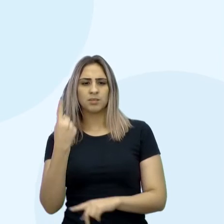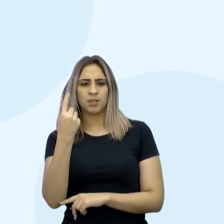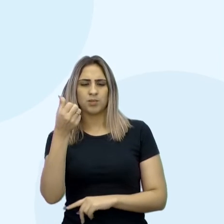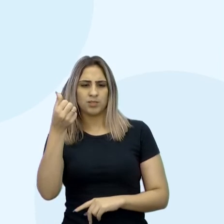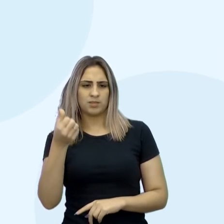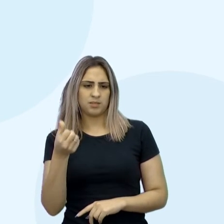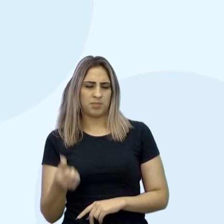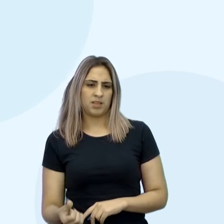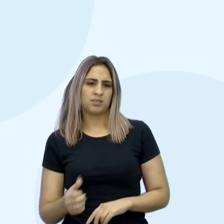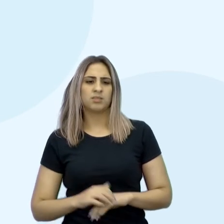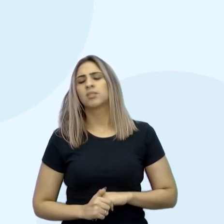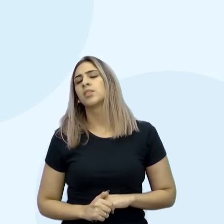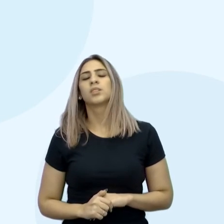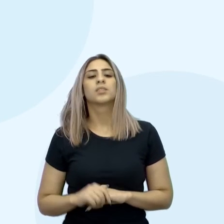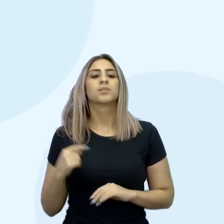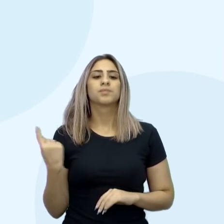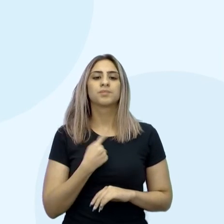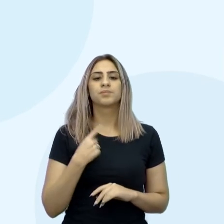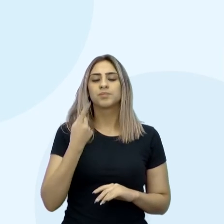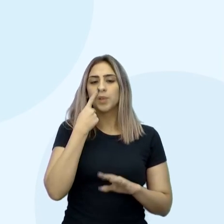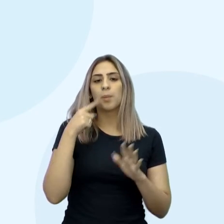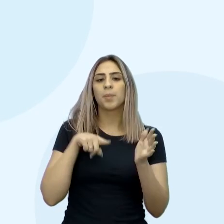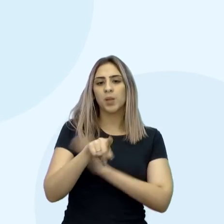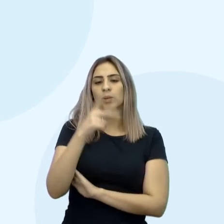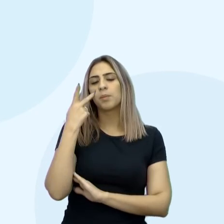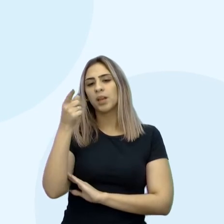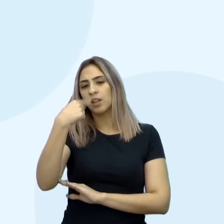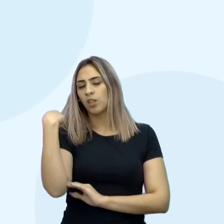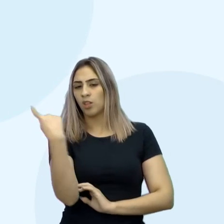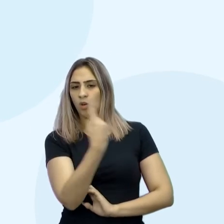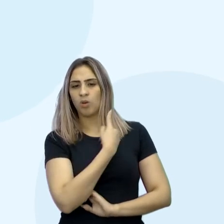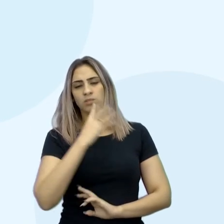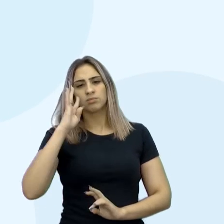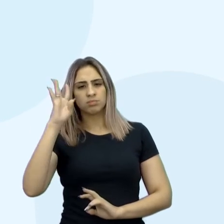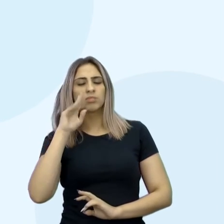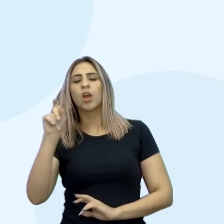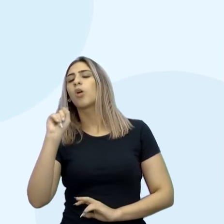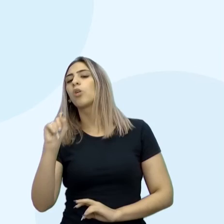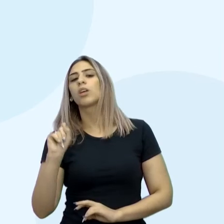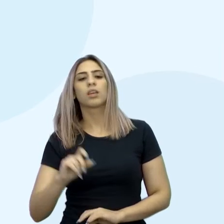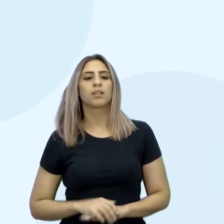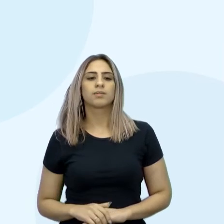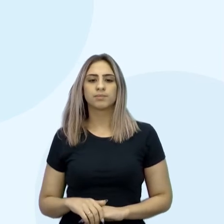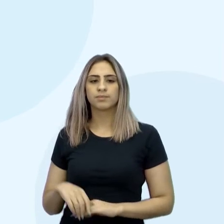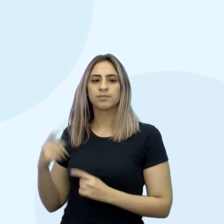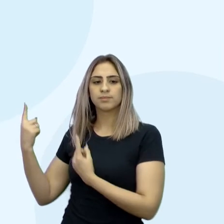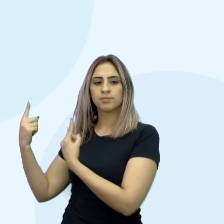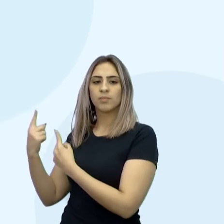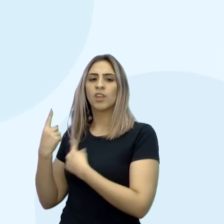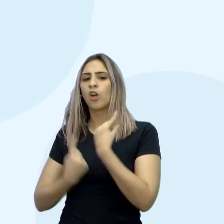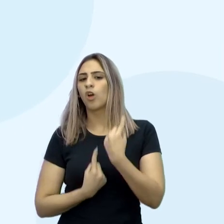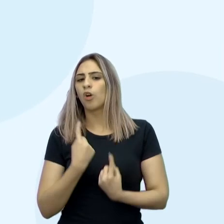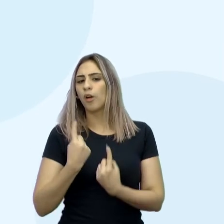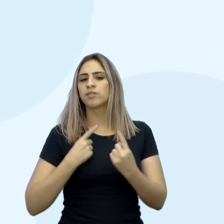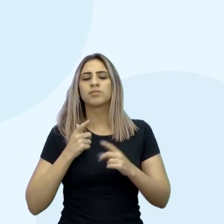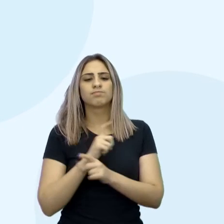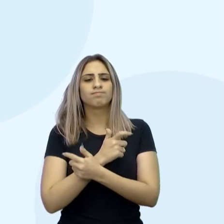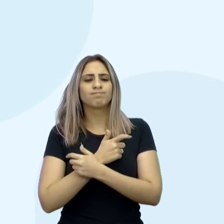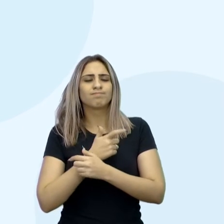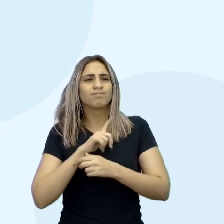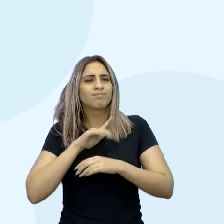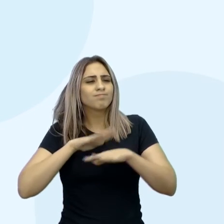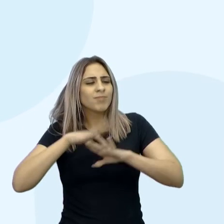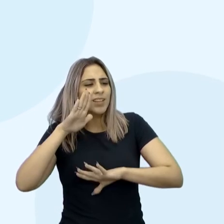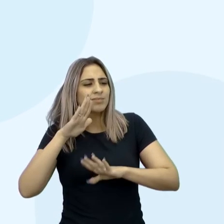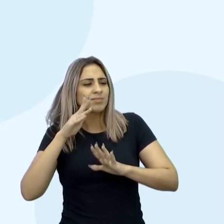né, do 1º semestre. E eu jogo uma pergunta aqui para a gente refletir, que é a seguinte: quais foram as maiores lições